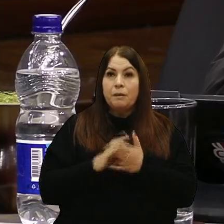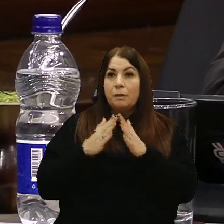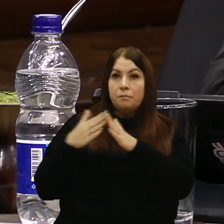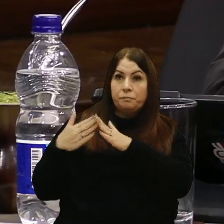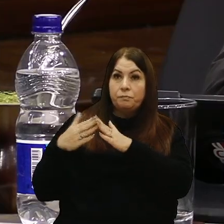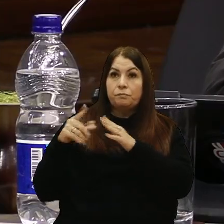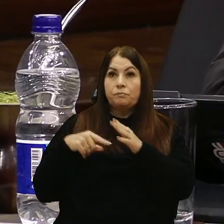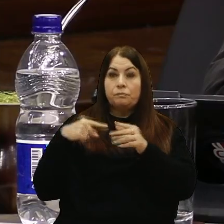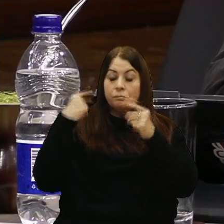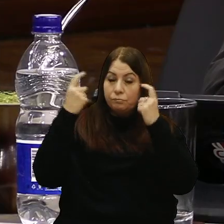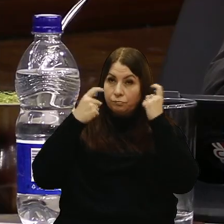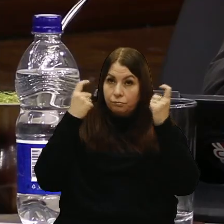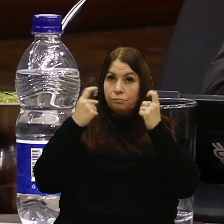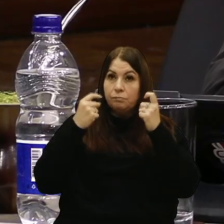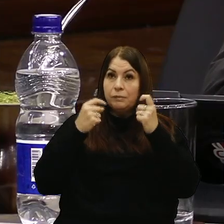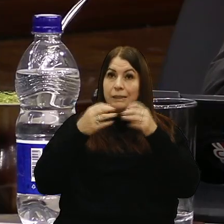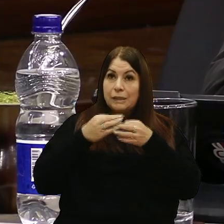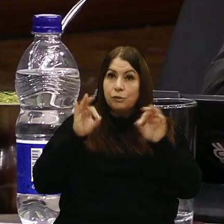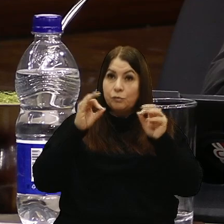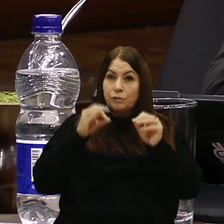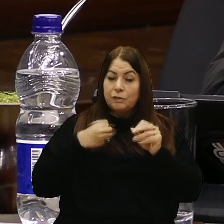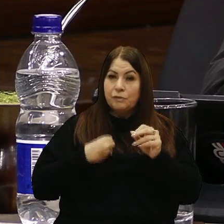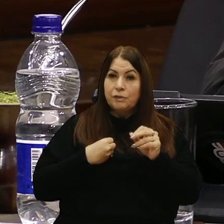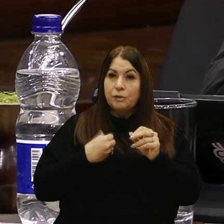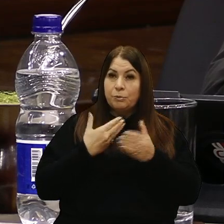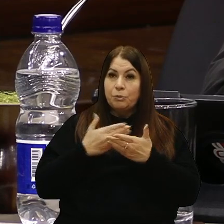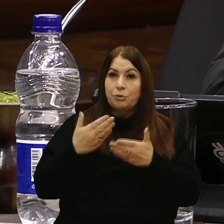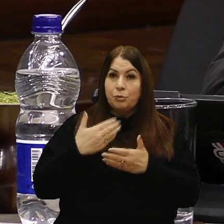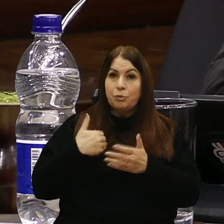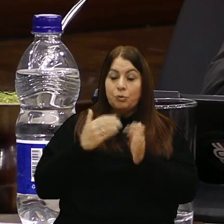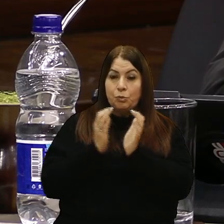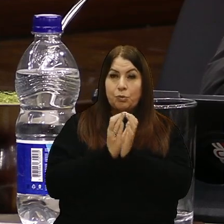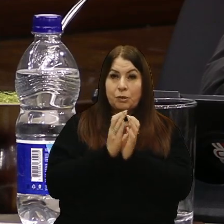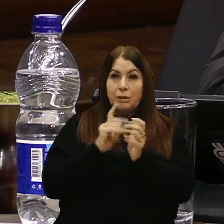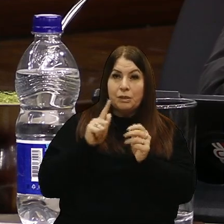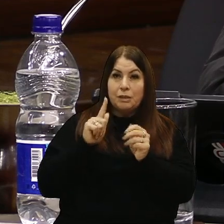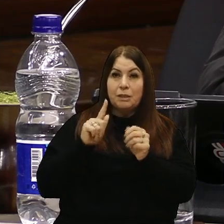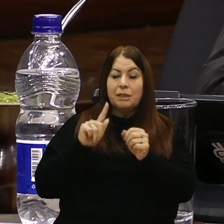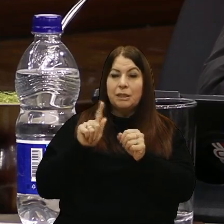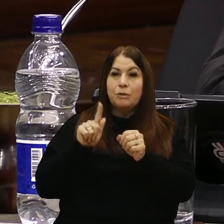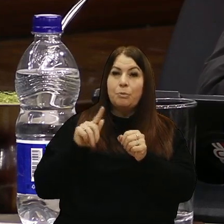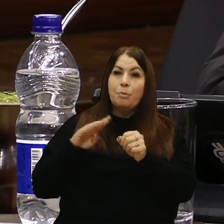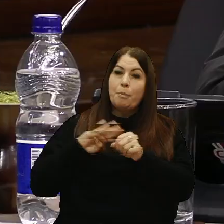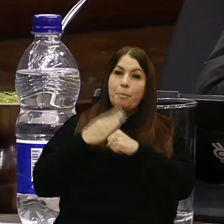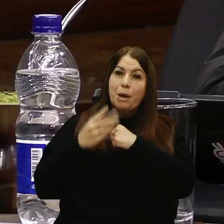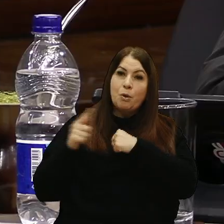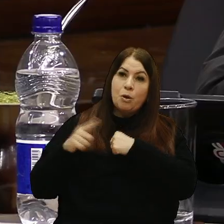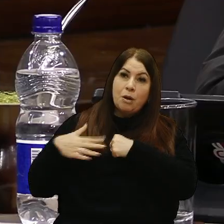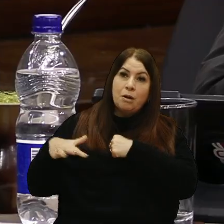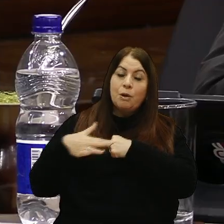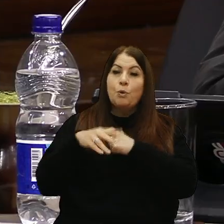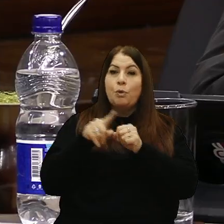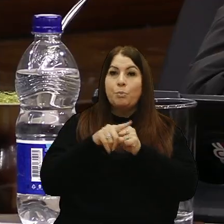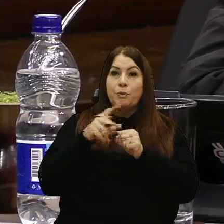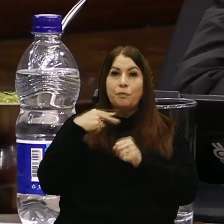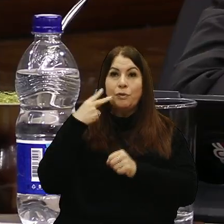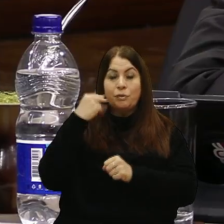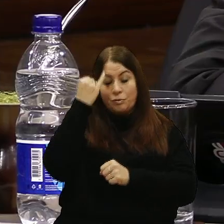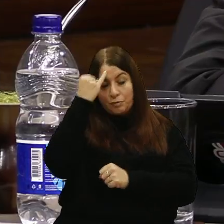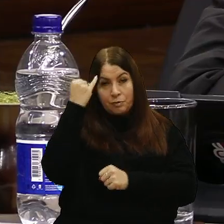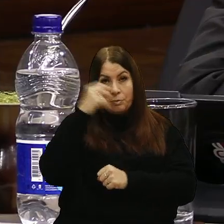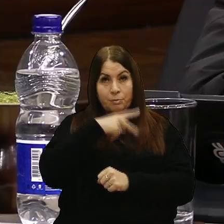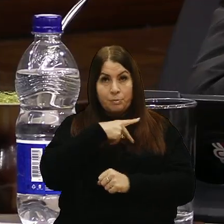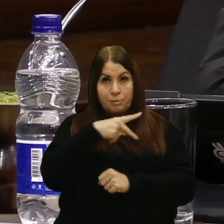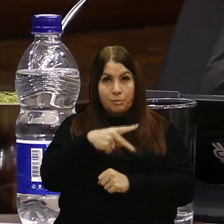habitacional, que é o que me preocupa, que é salvar vidas. Eu perdi um colega meu em Galópolis. E aqui, vereador Zé D'Ambrosio, o senhor que é